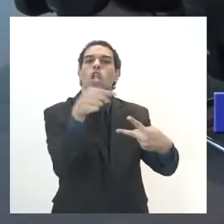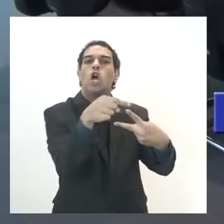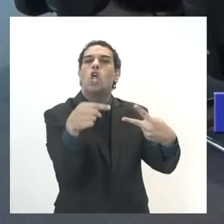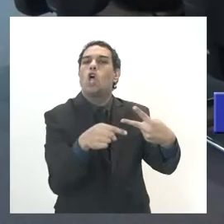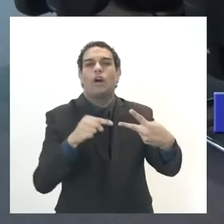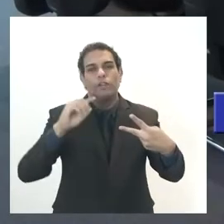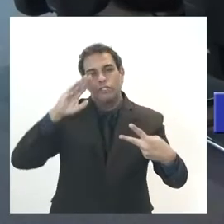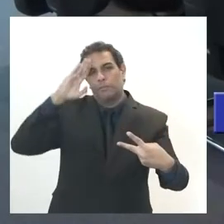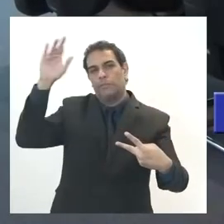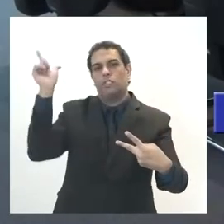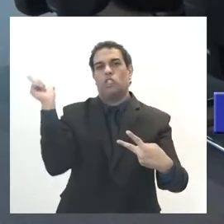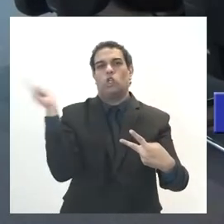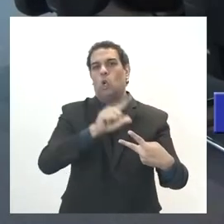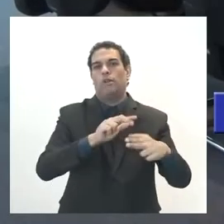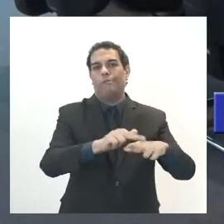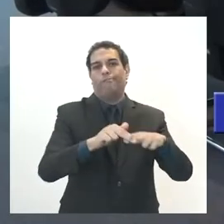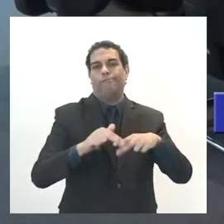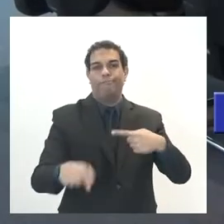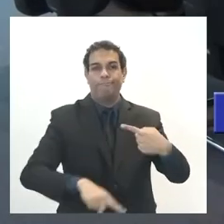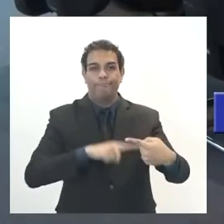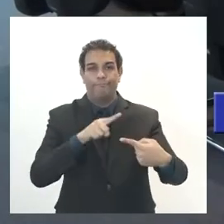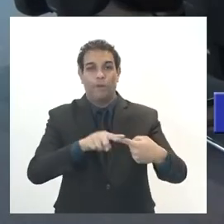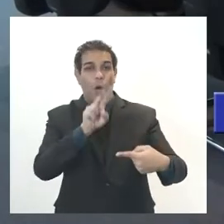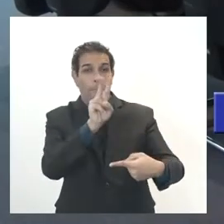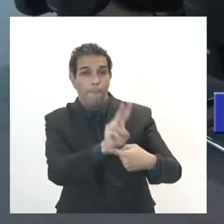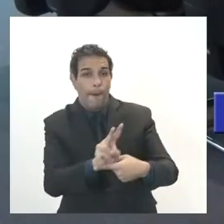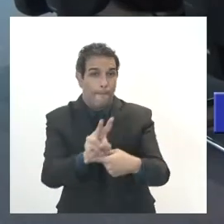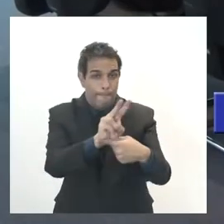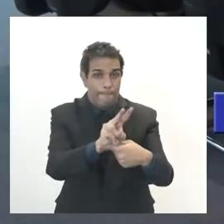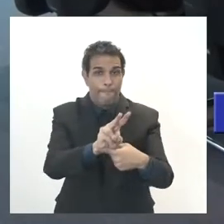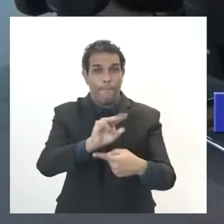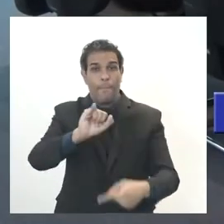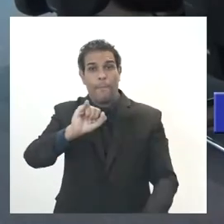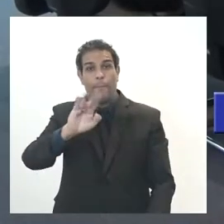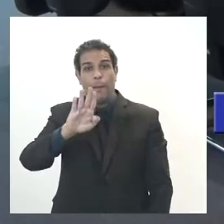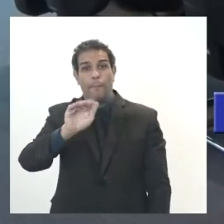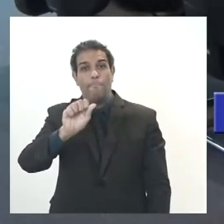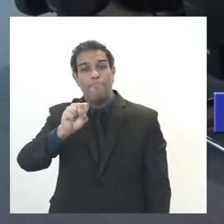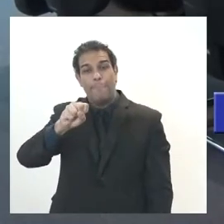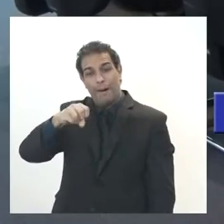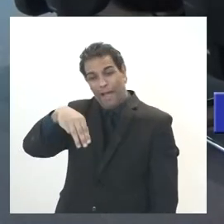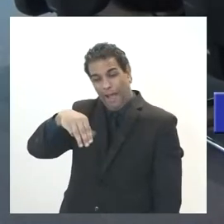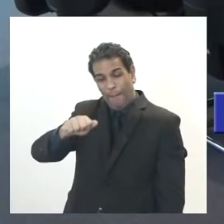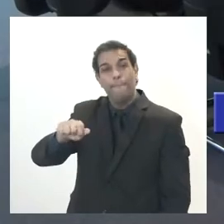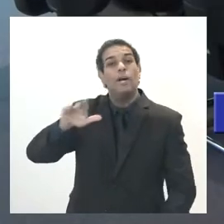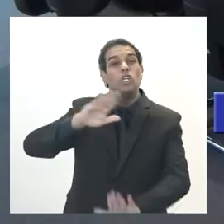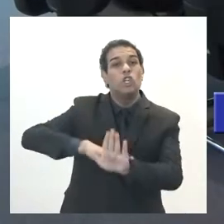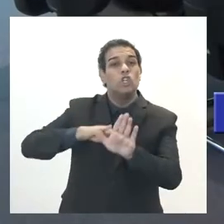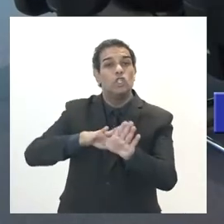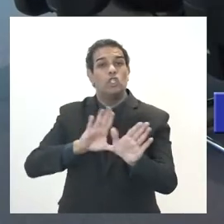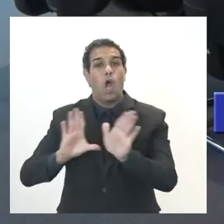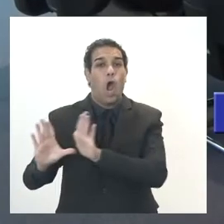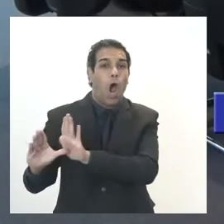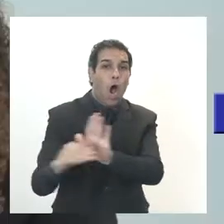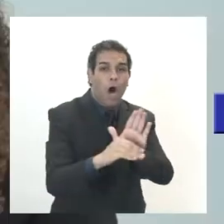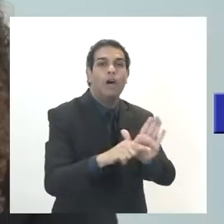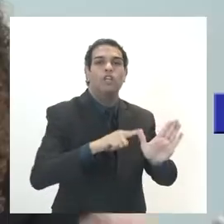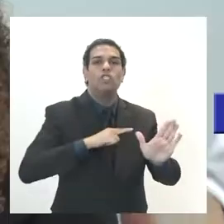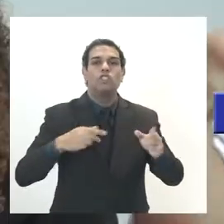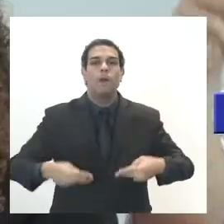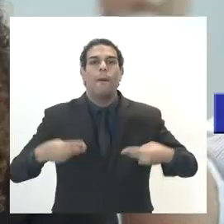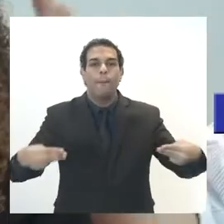episódios centrais da nossa conjuntura como fiscal do Ibama que mostrou a corrupção no Ministério do meio ambiente